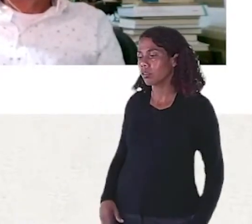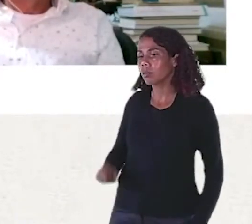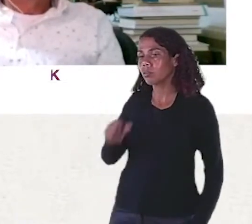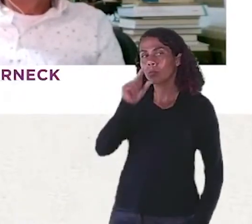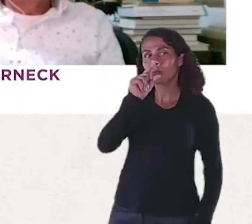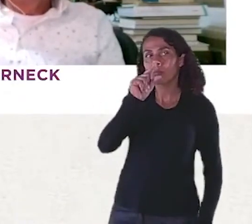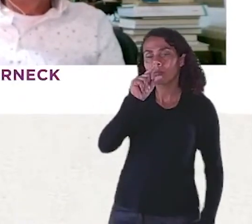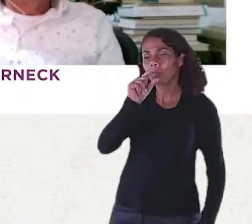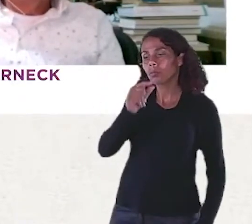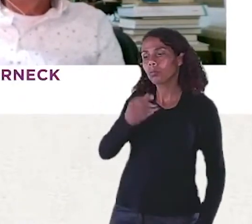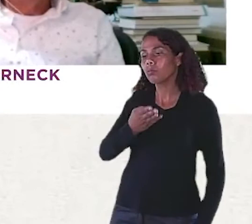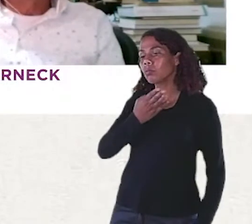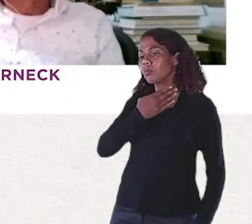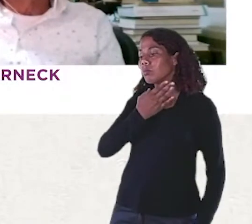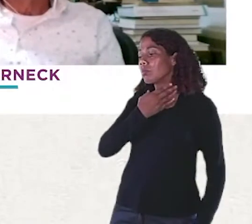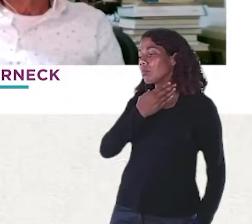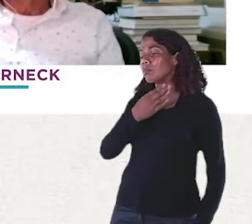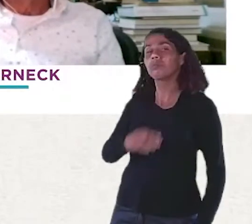que você está vendo essa